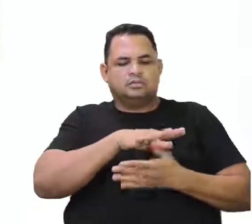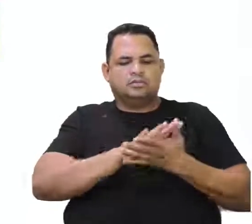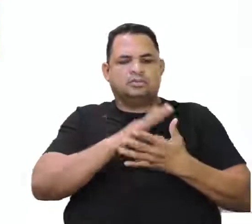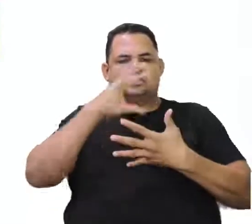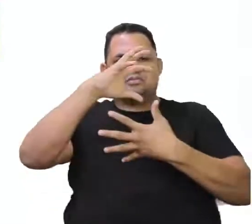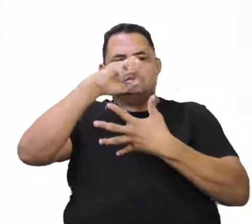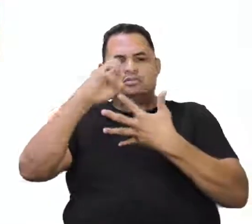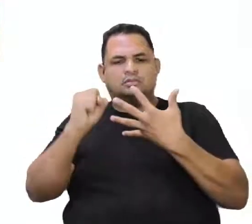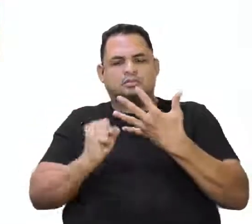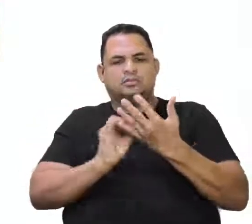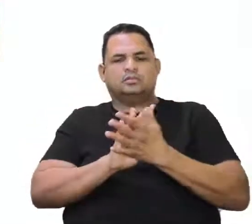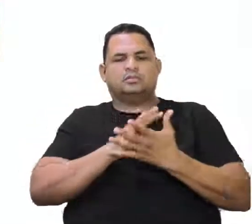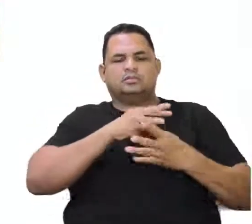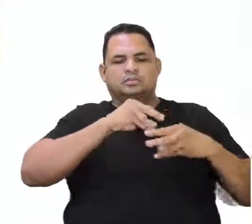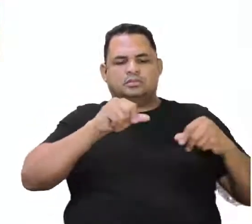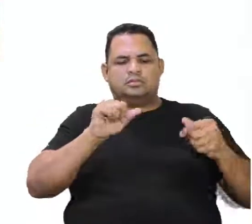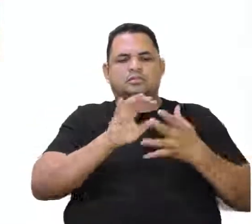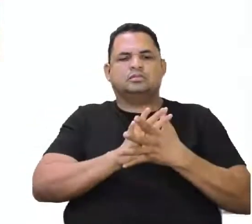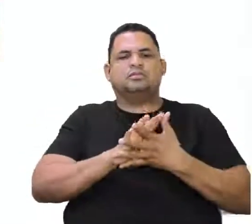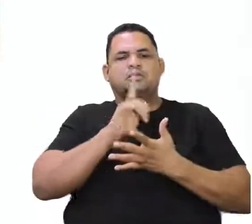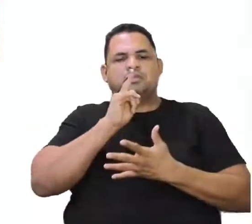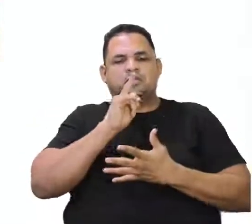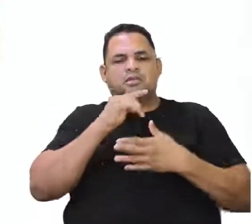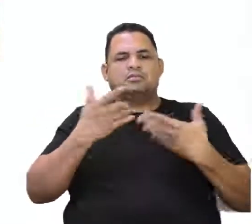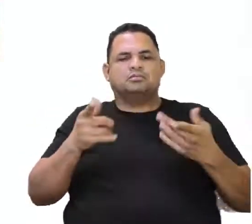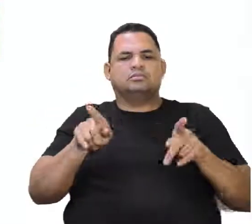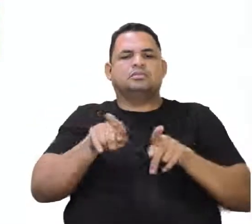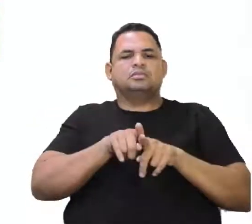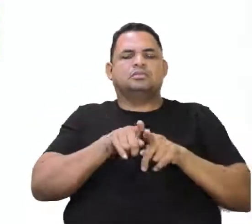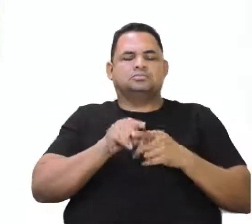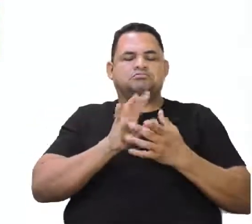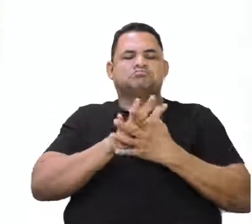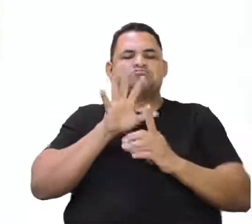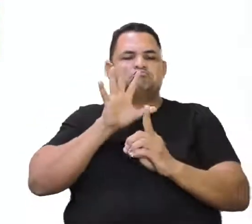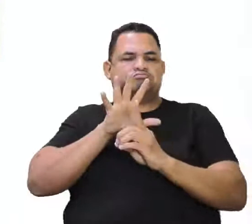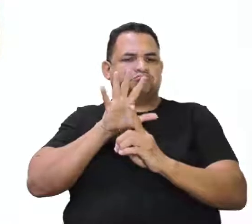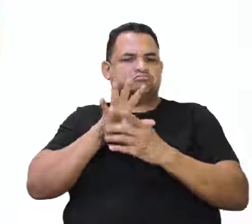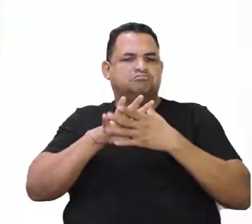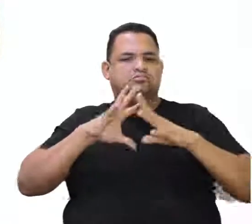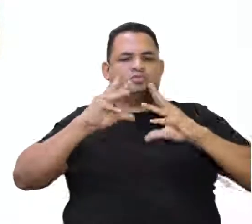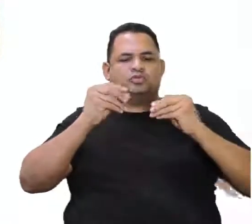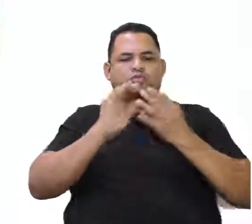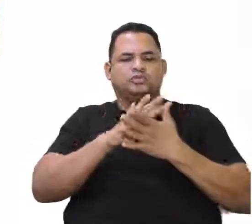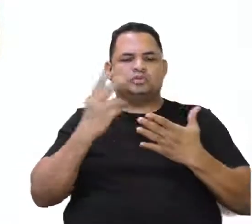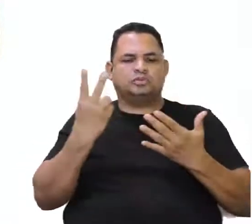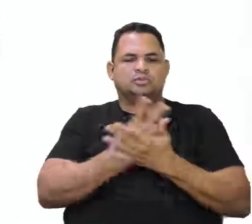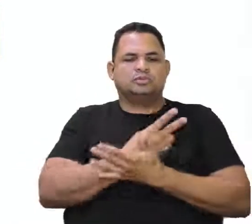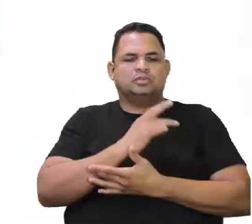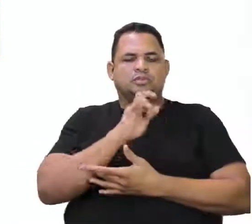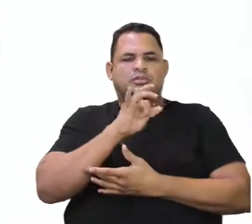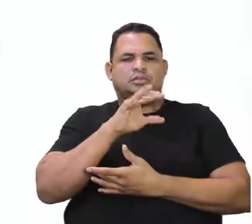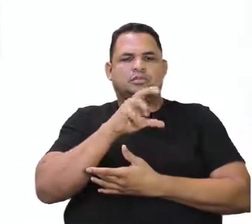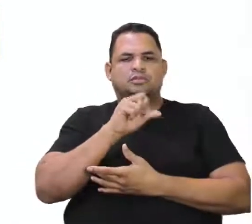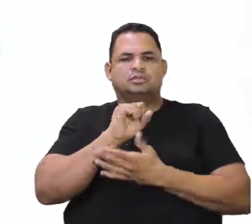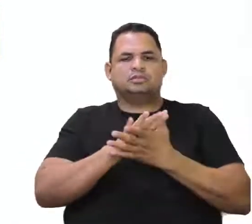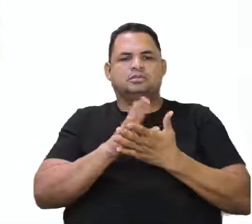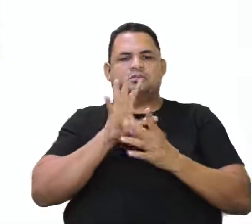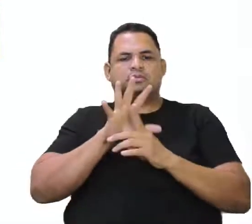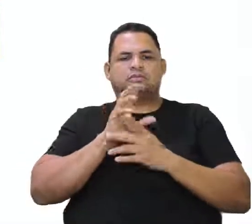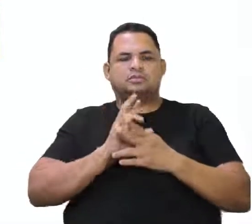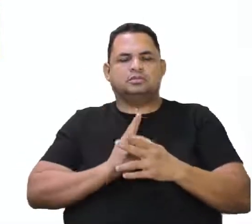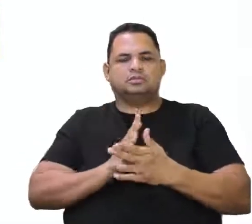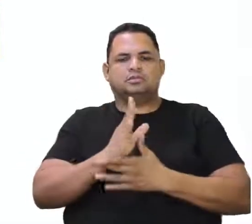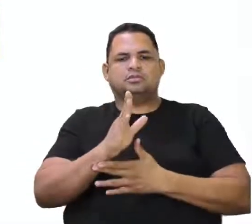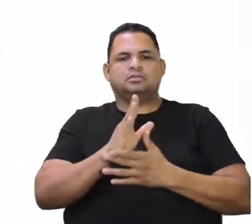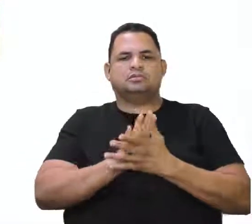cadeias alimentares terrestres e aquáticas? Sim, vão influenciar sim. Todos os fatores abióticos influenciam